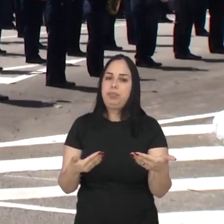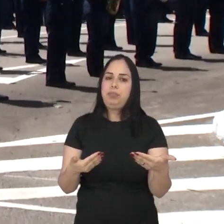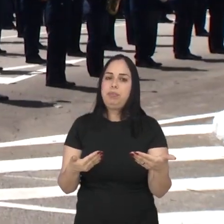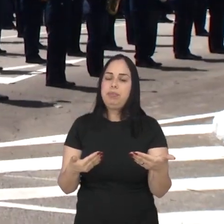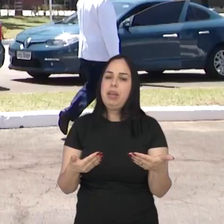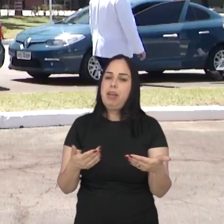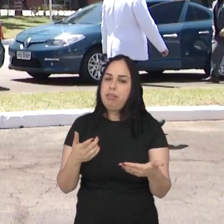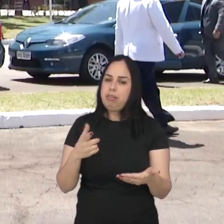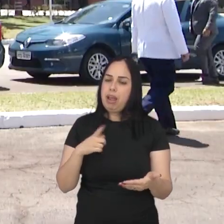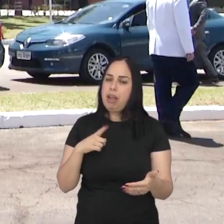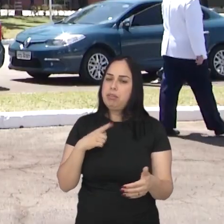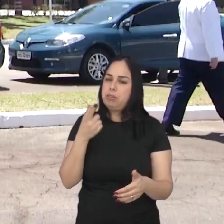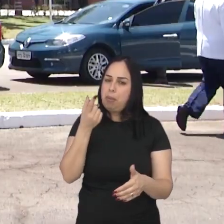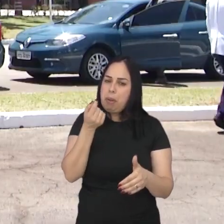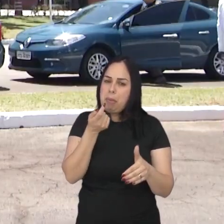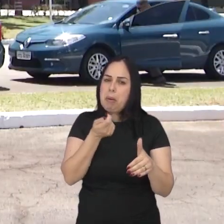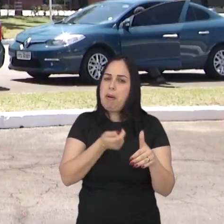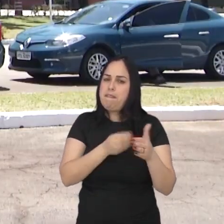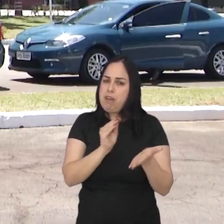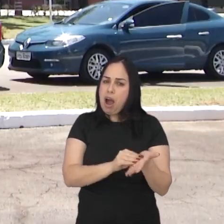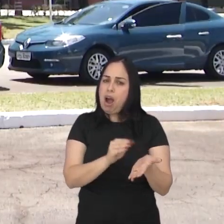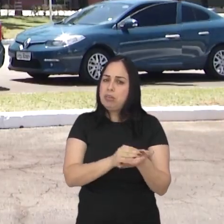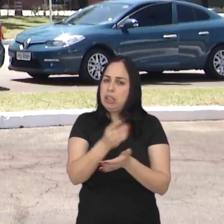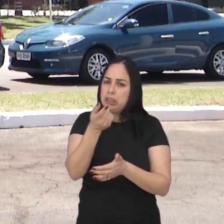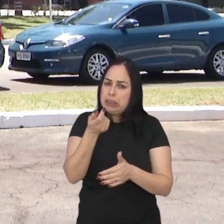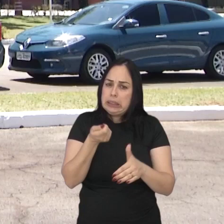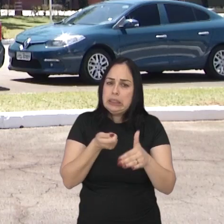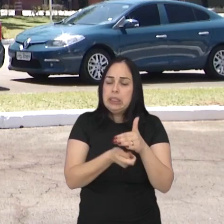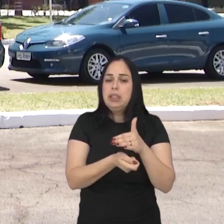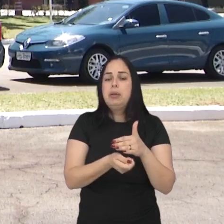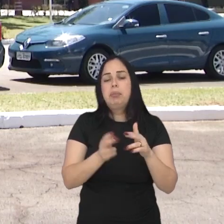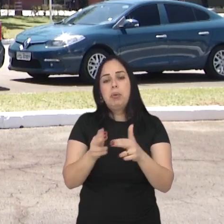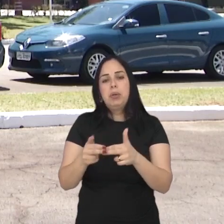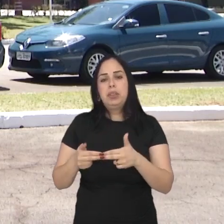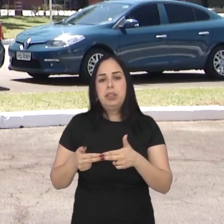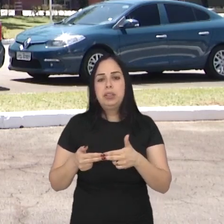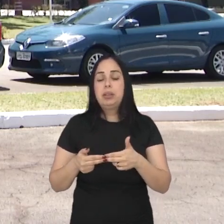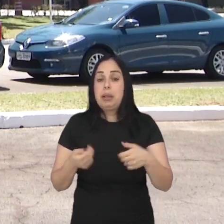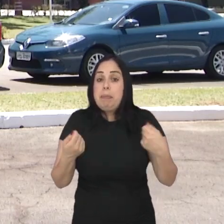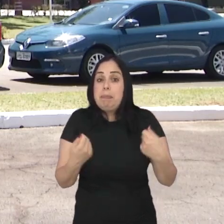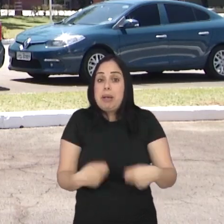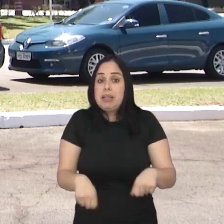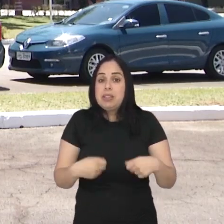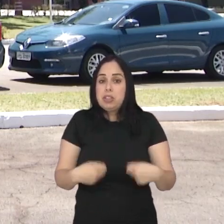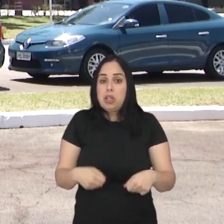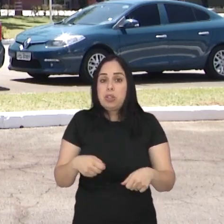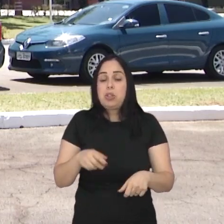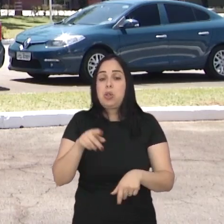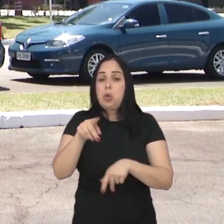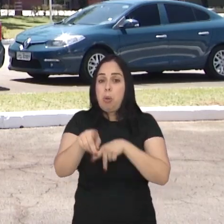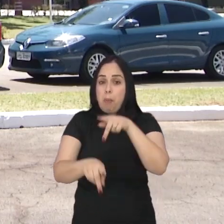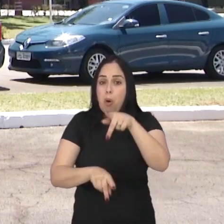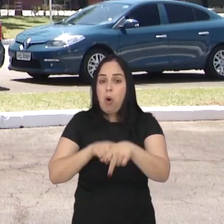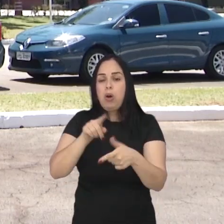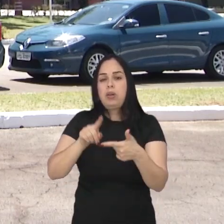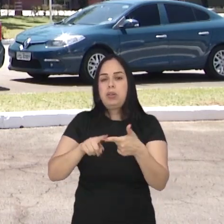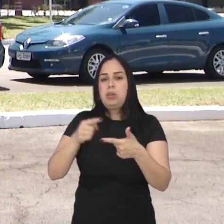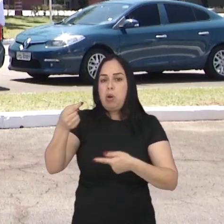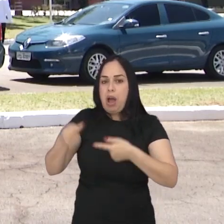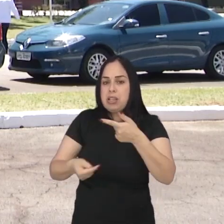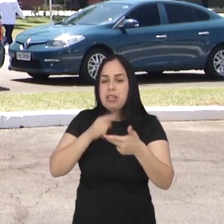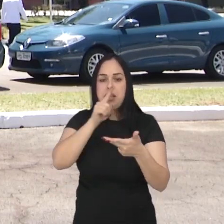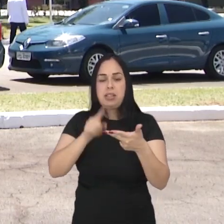ainda um recurso muito aquém do que precisamos. Então, mais do que necessário é que a